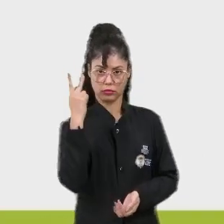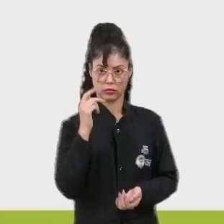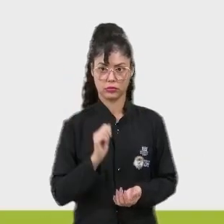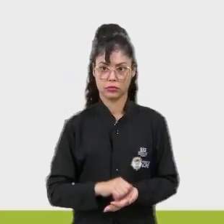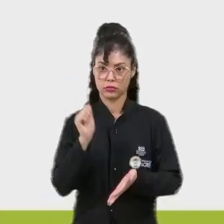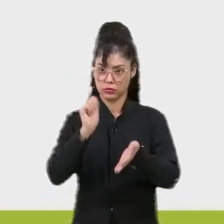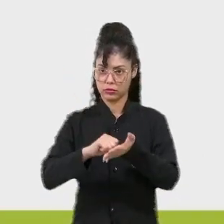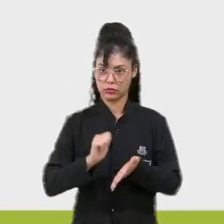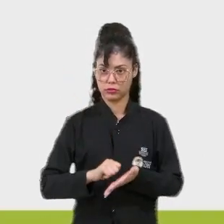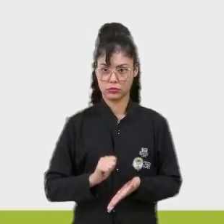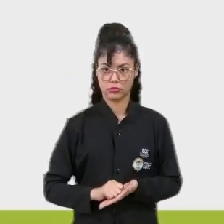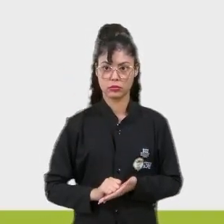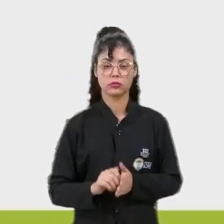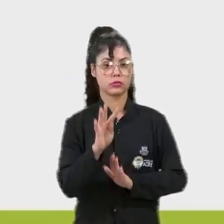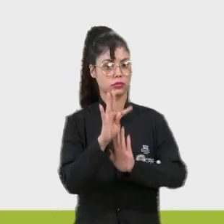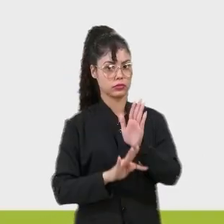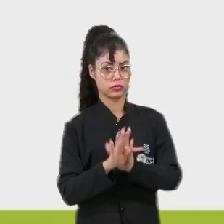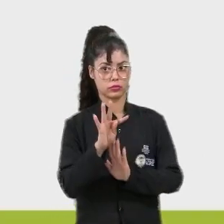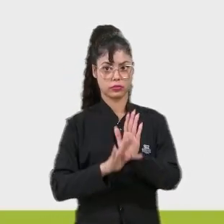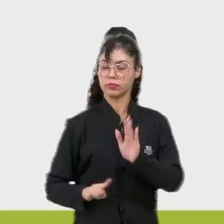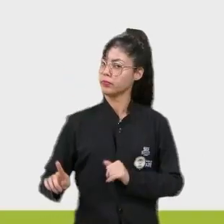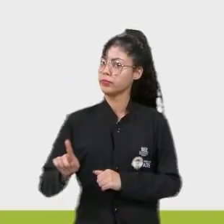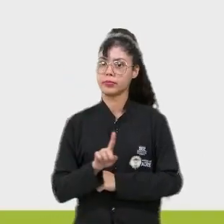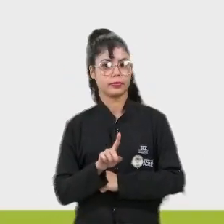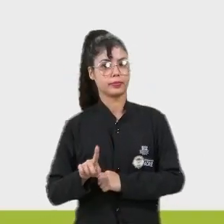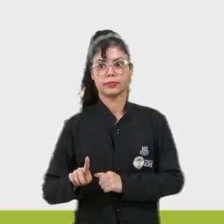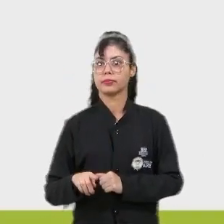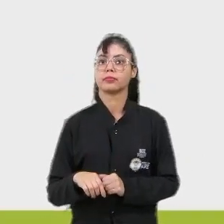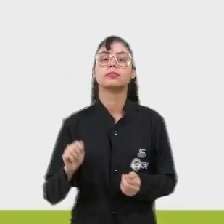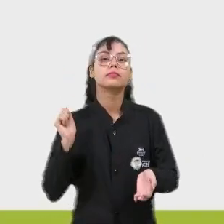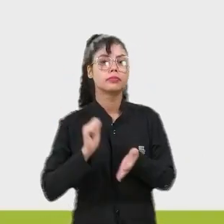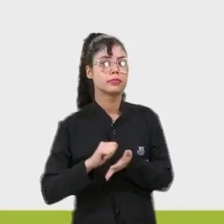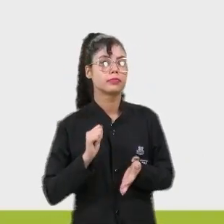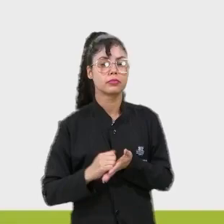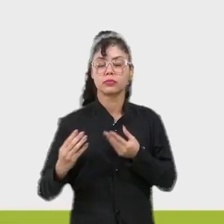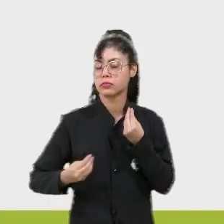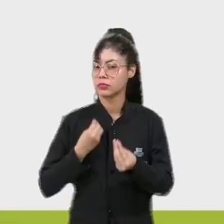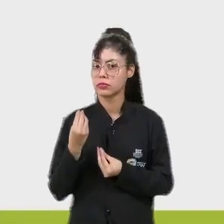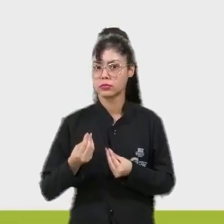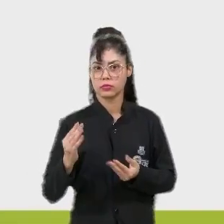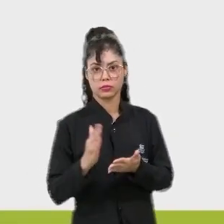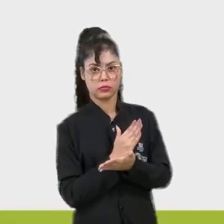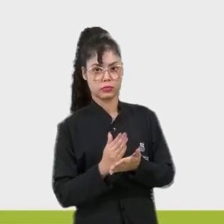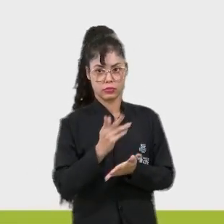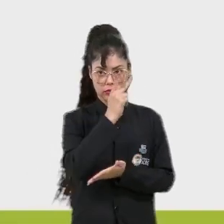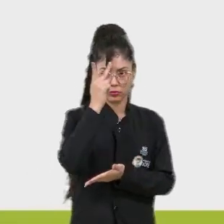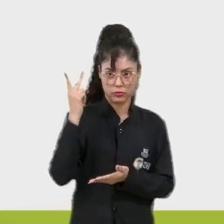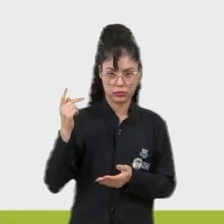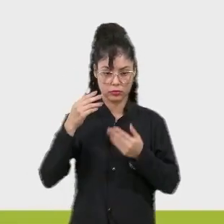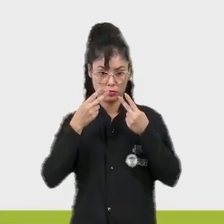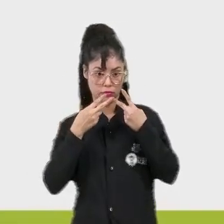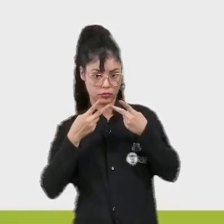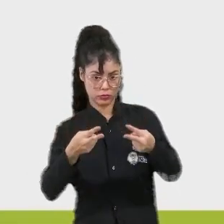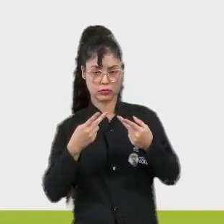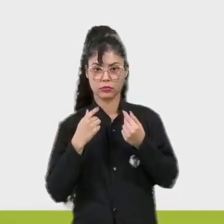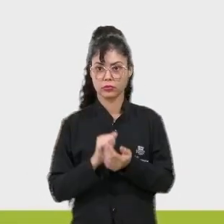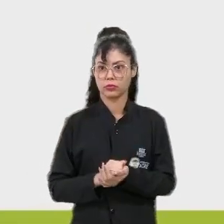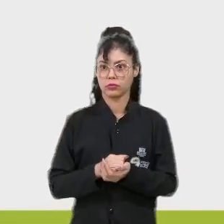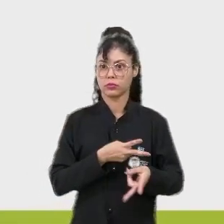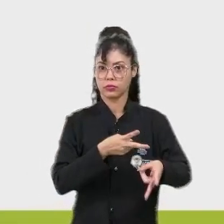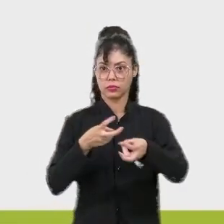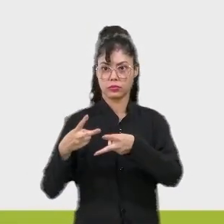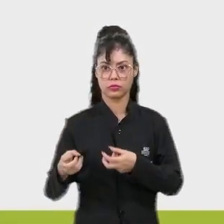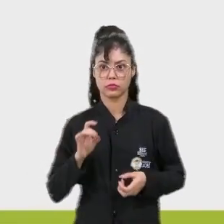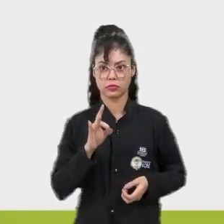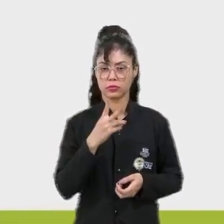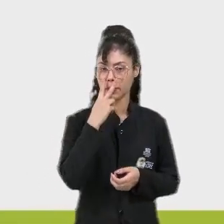que escreve no texto não literário, ela escreve como alguém que observa determinada coisa. Apenas